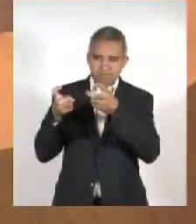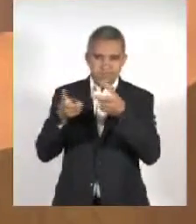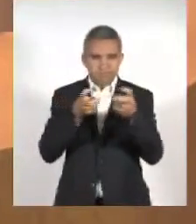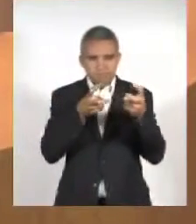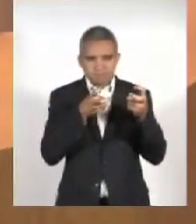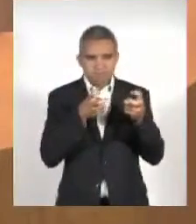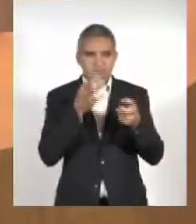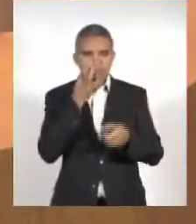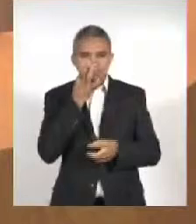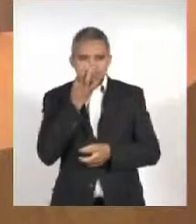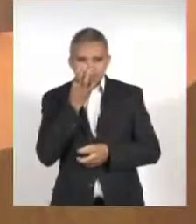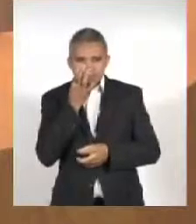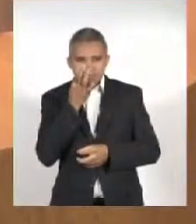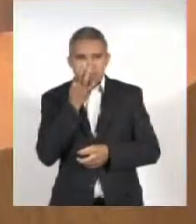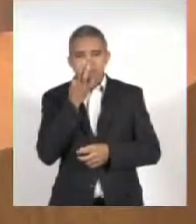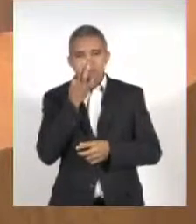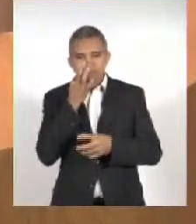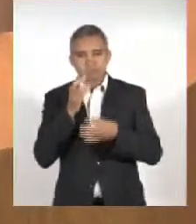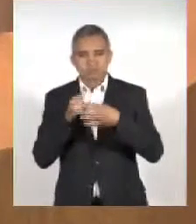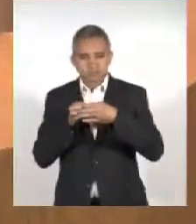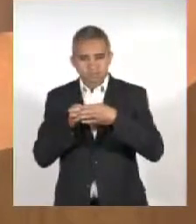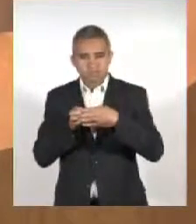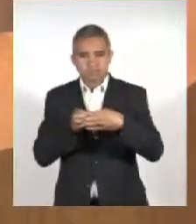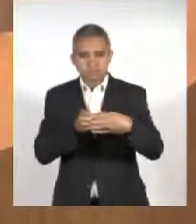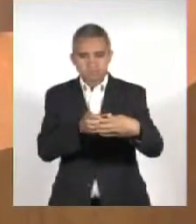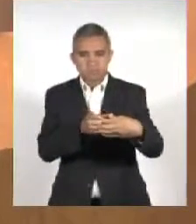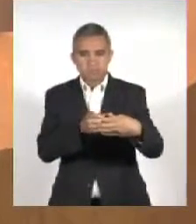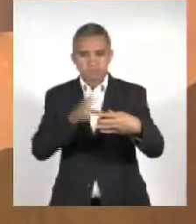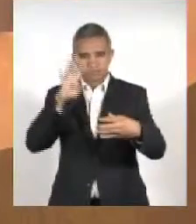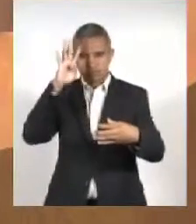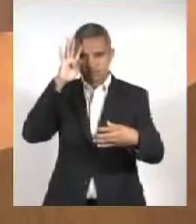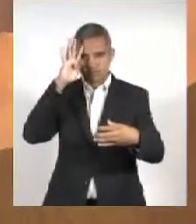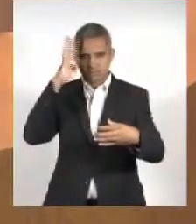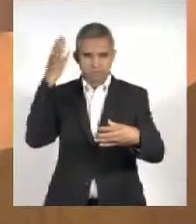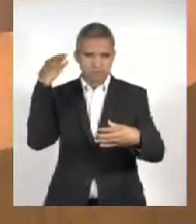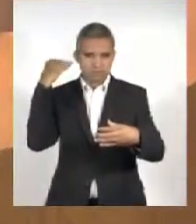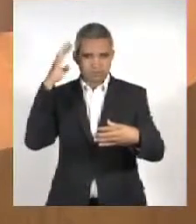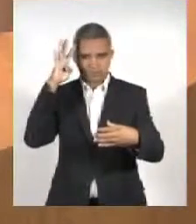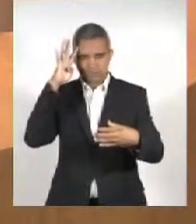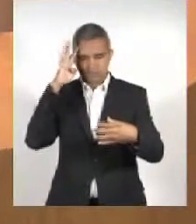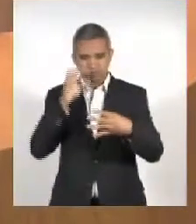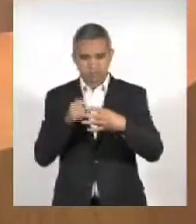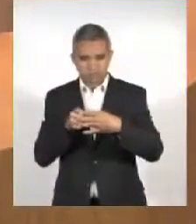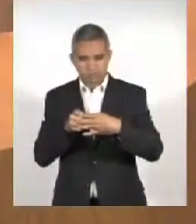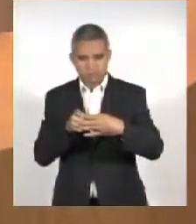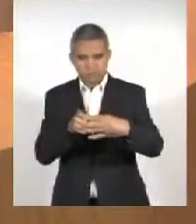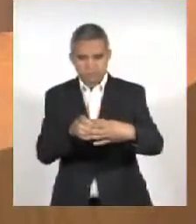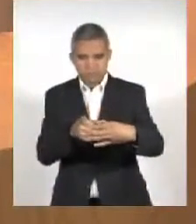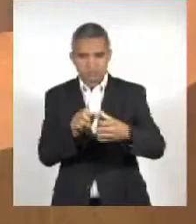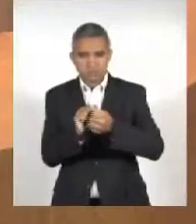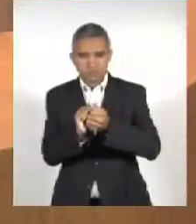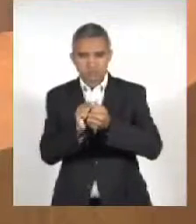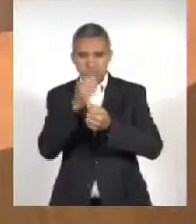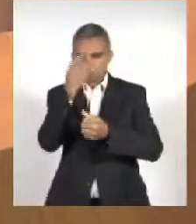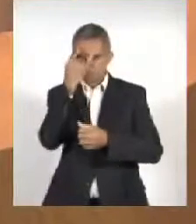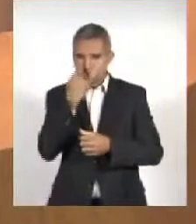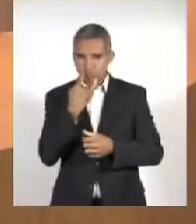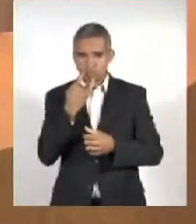pessoalmente na nossa saída na quarta-feira da Assembleia e no almoçar na